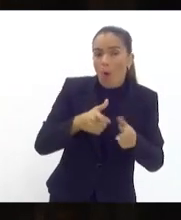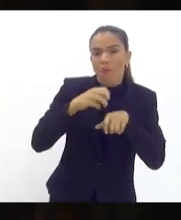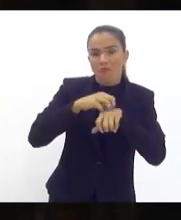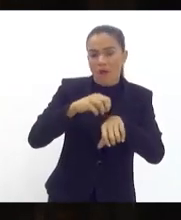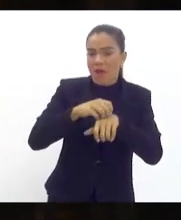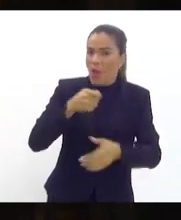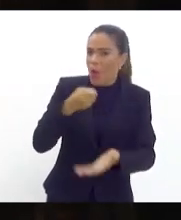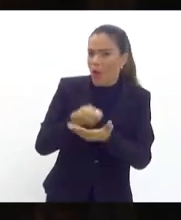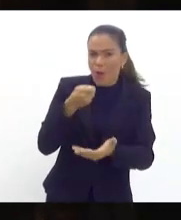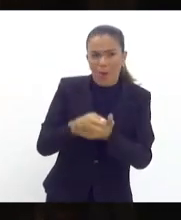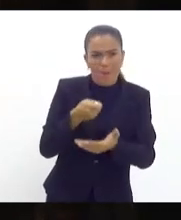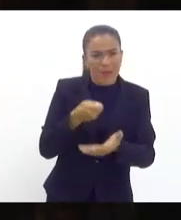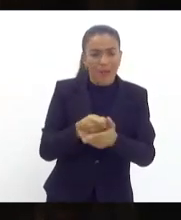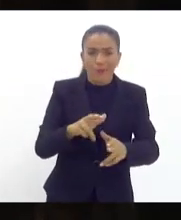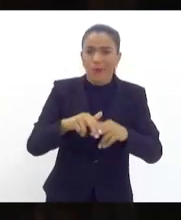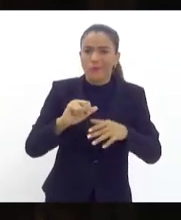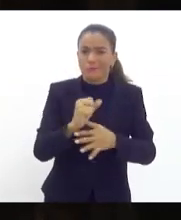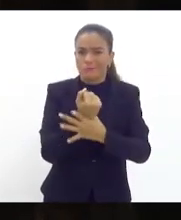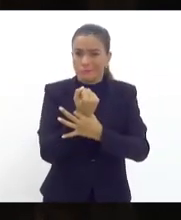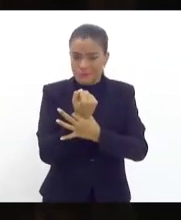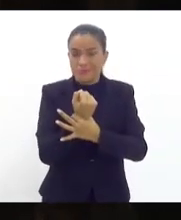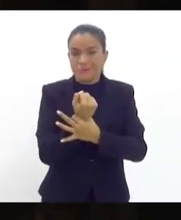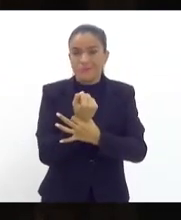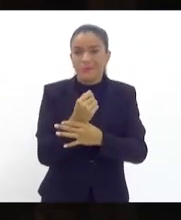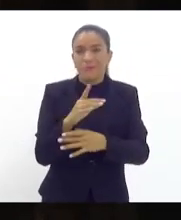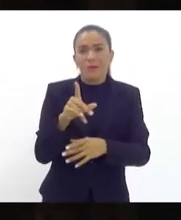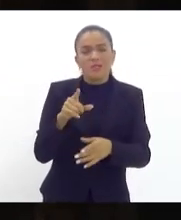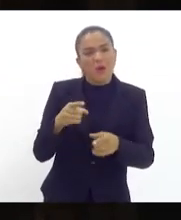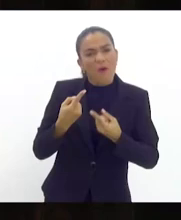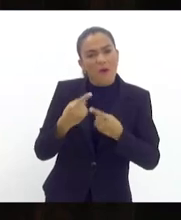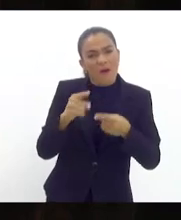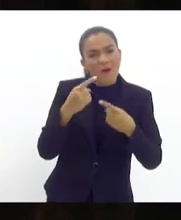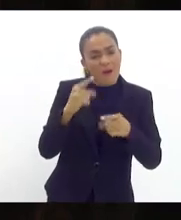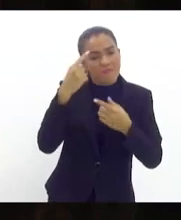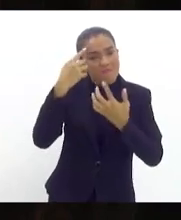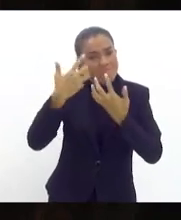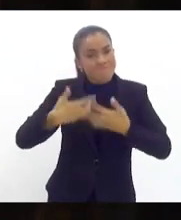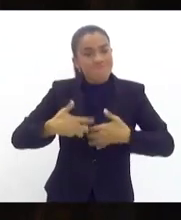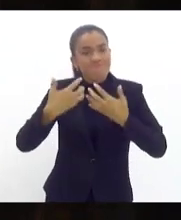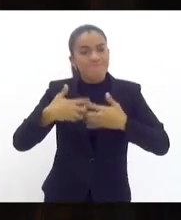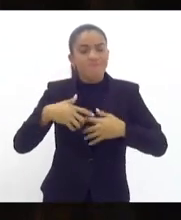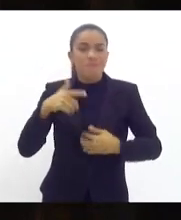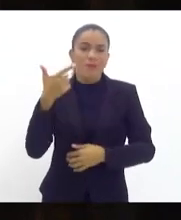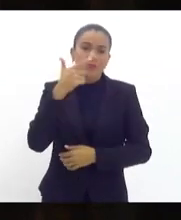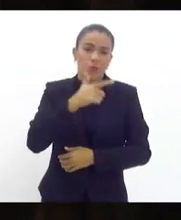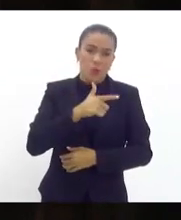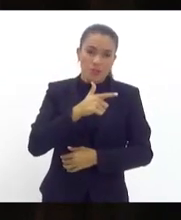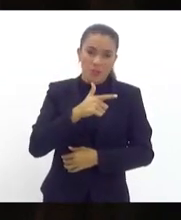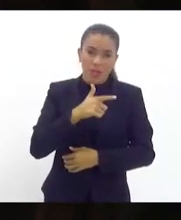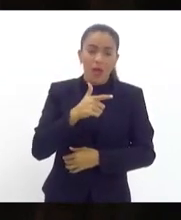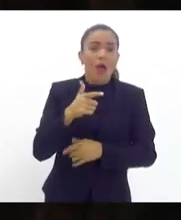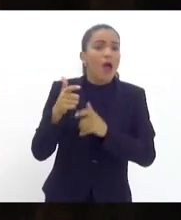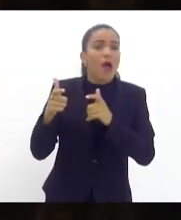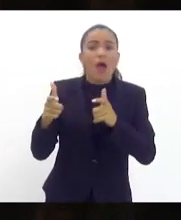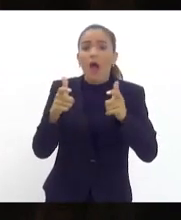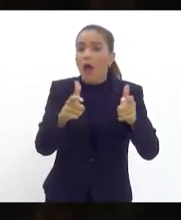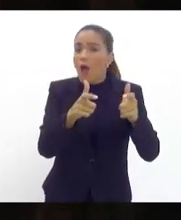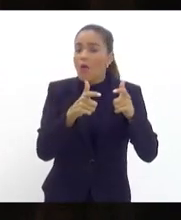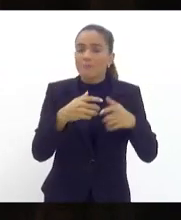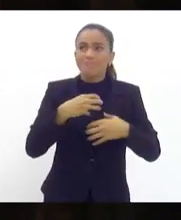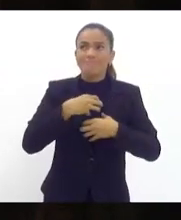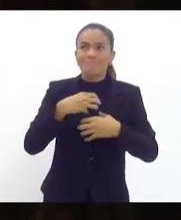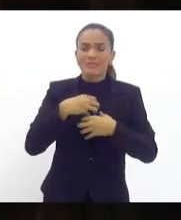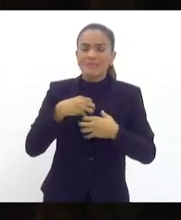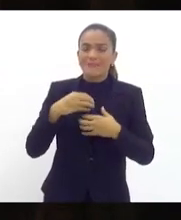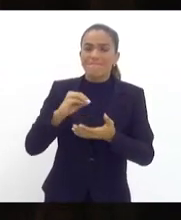para obter o seguro Então mas eu fiz essa provocação para a gente ter realmente um mapeamento da onde vem a nossa sensação